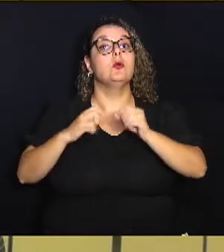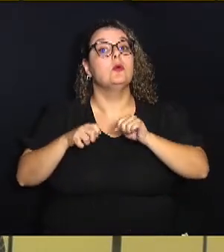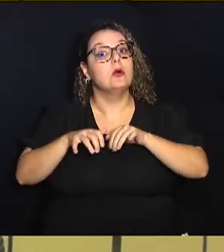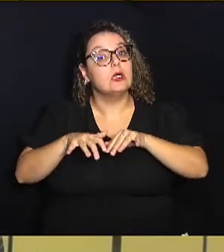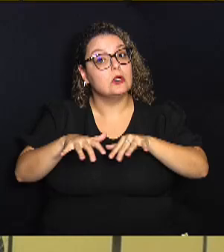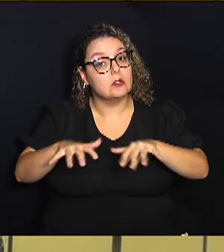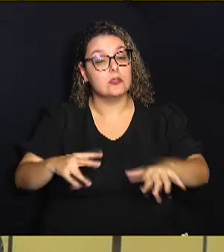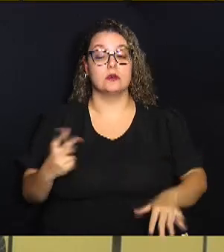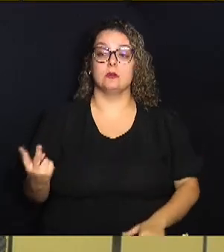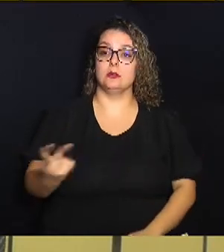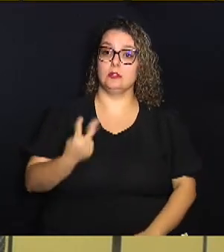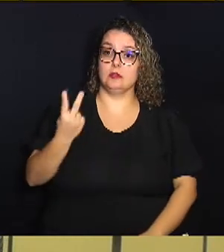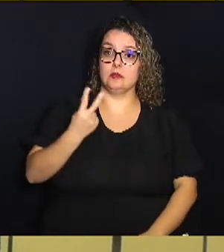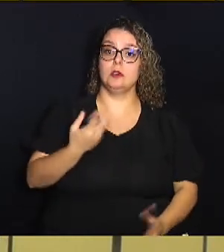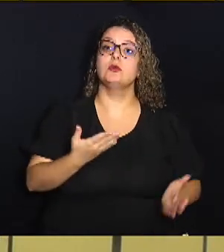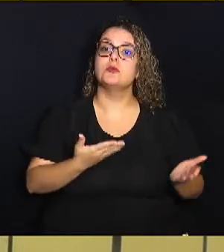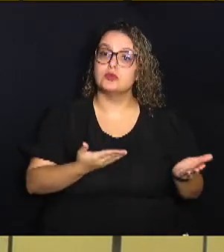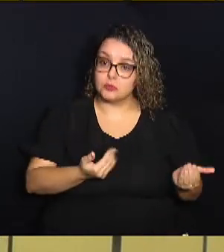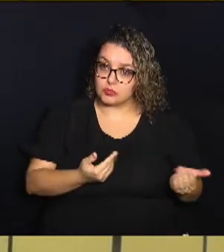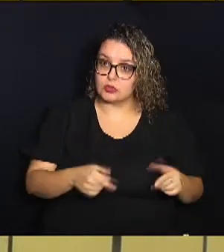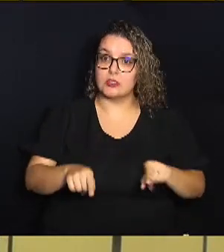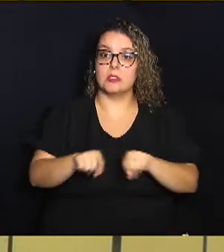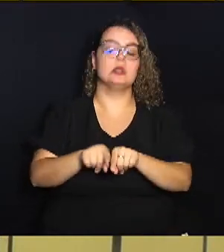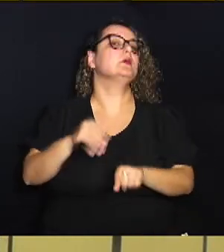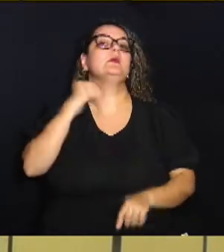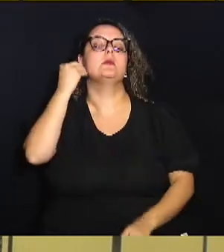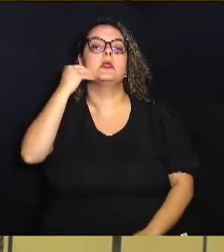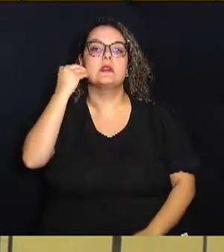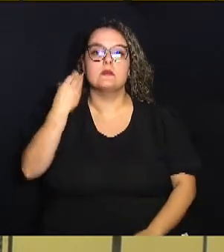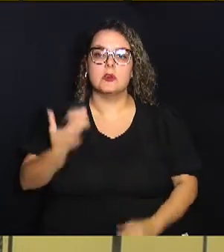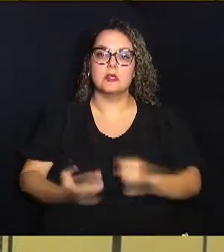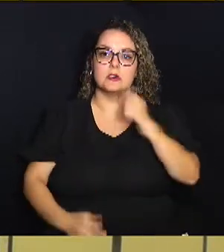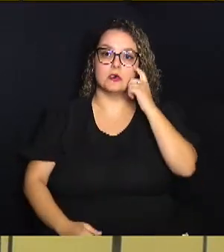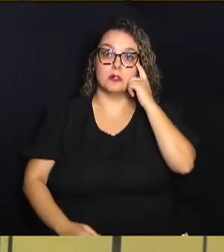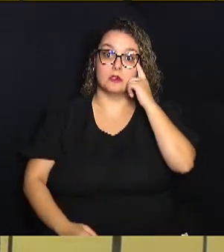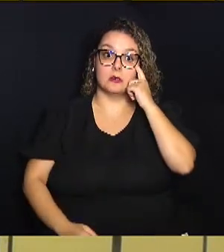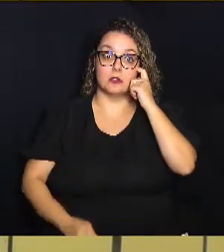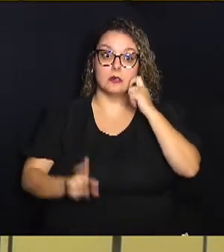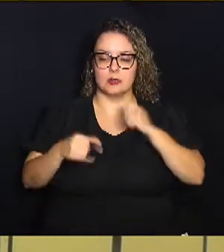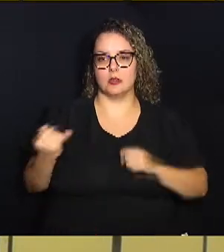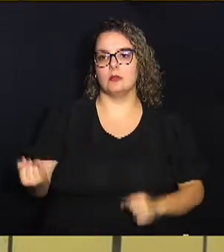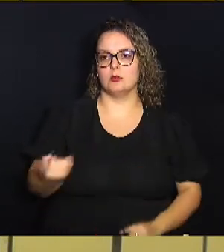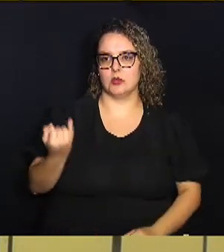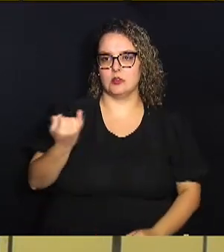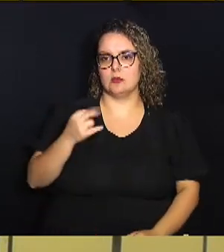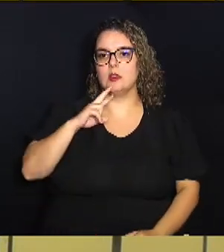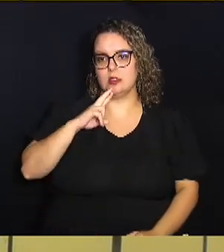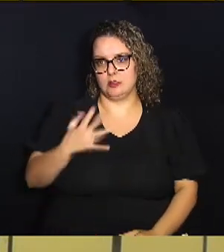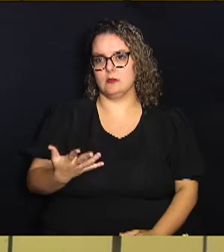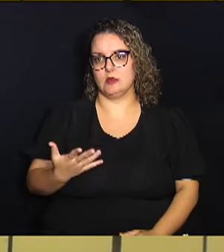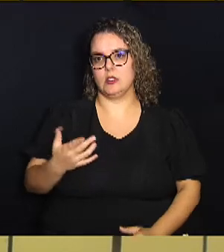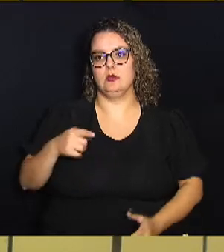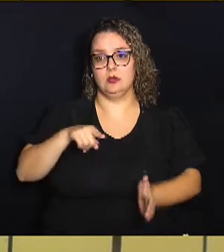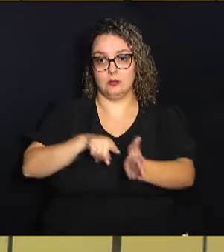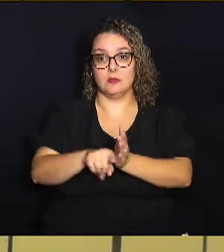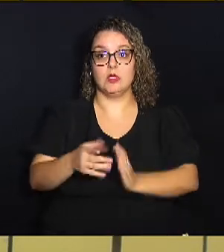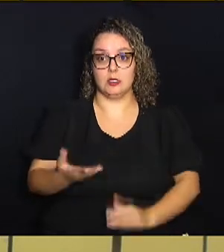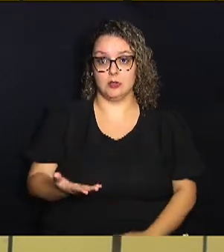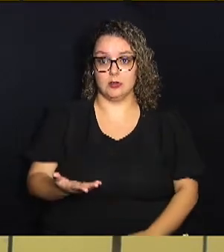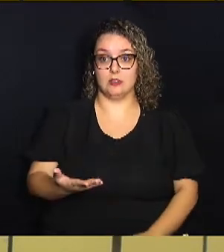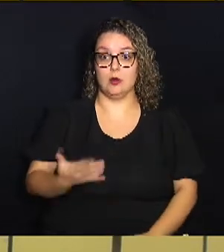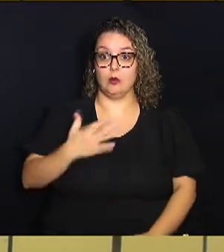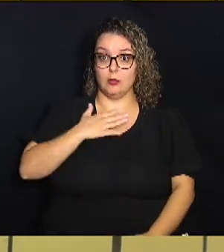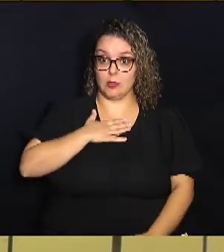e valorização do jovem e também da experiência. Então, isso é fundamental. E respondendo a essa questão da pergunta, para